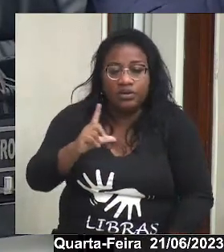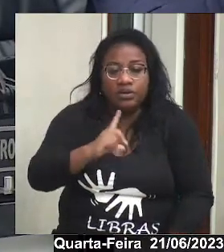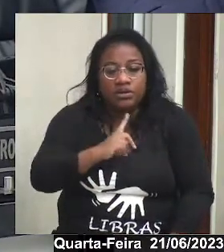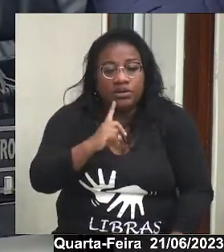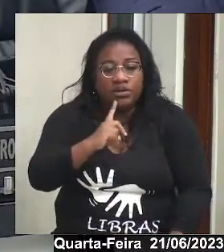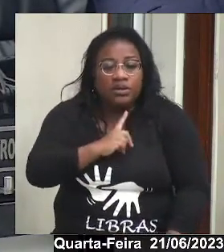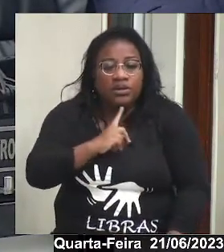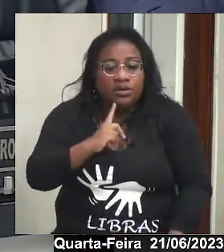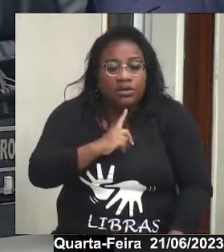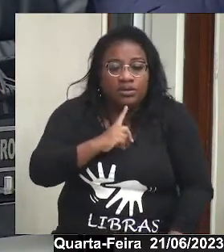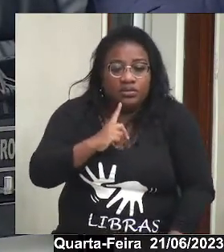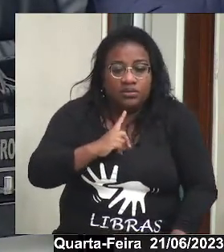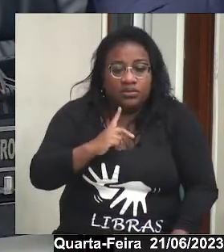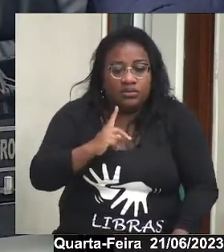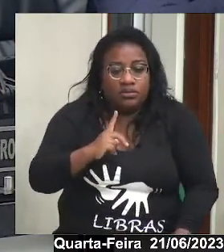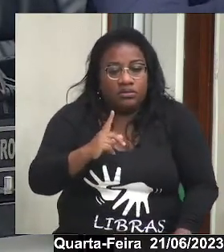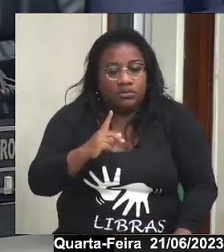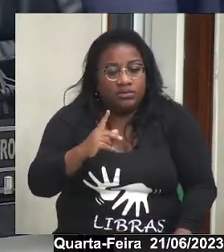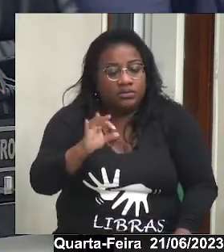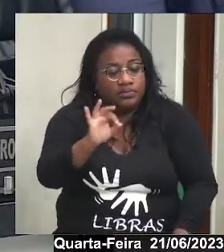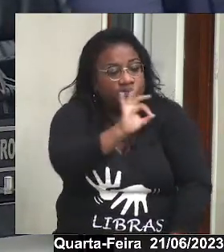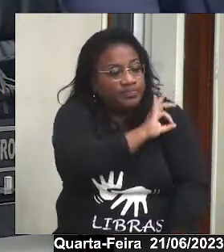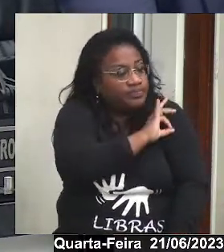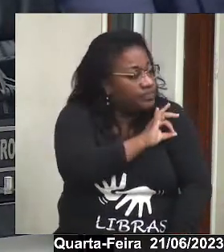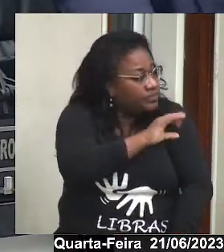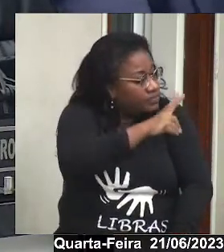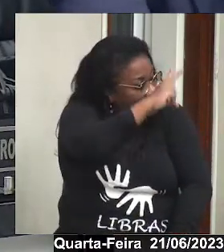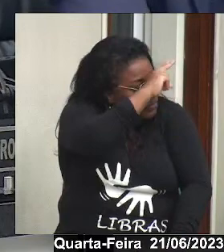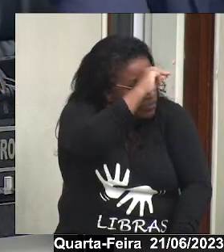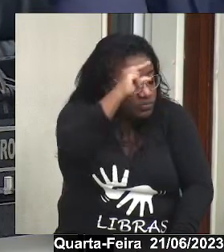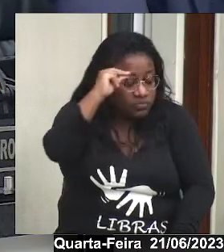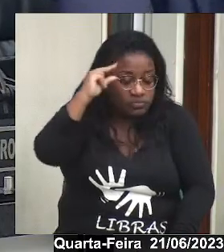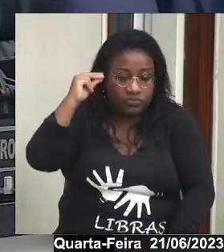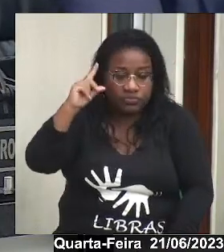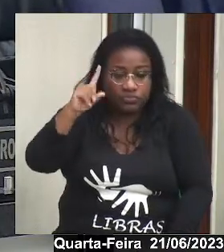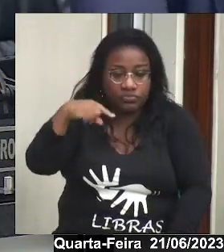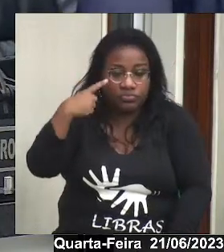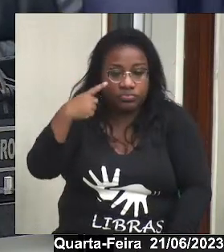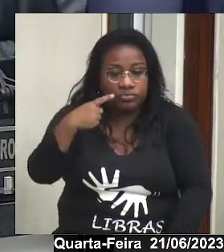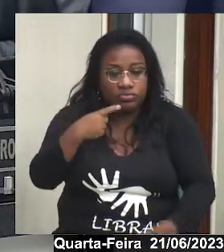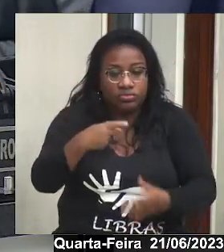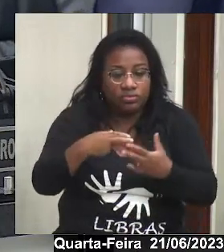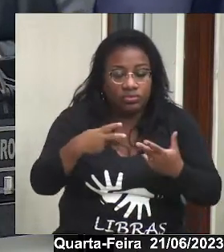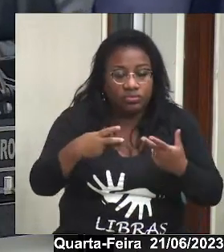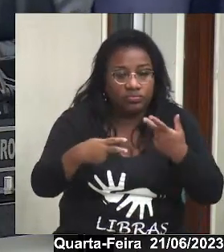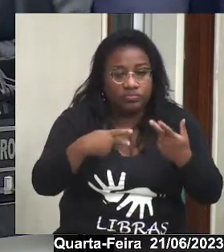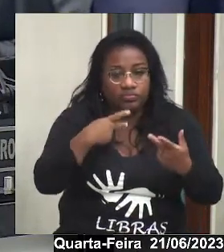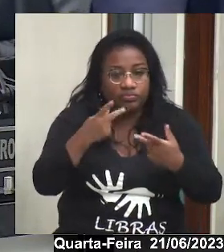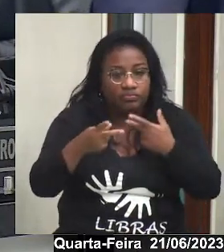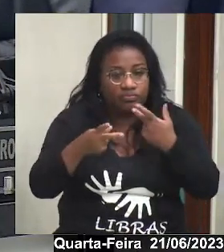o ofício que foi protocolado lá na prefeitura. Outra questão que eu venho aqui